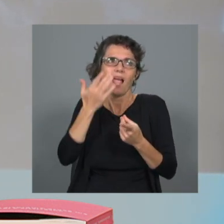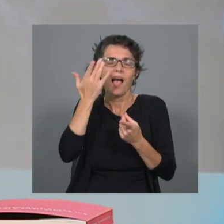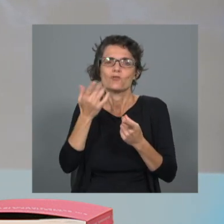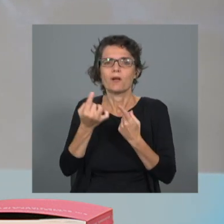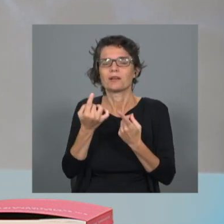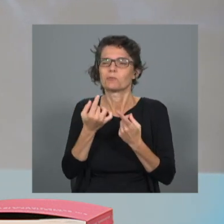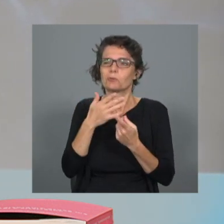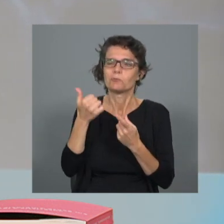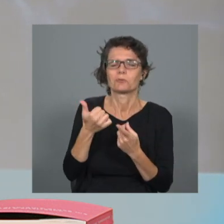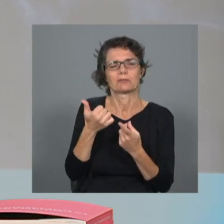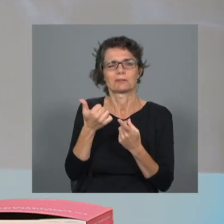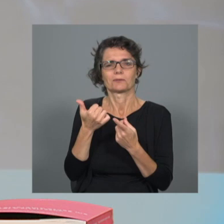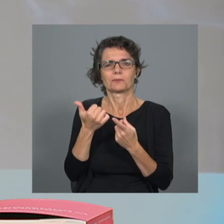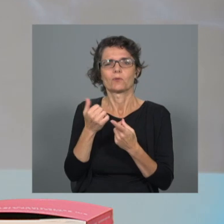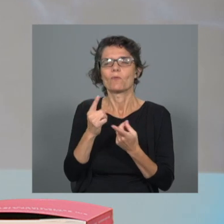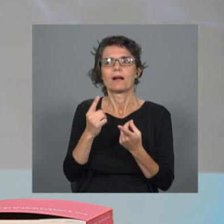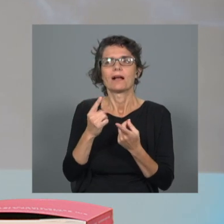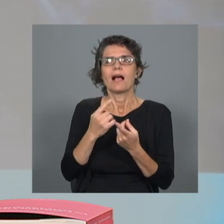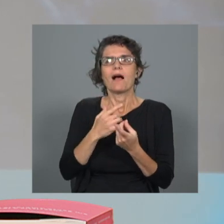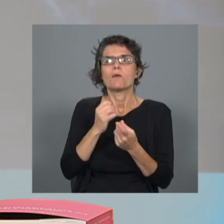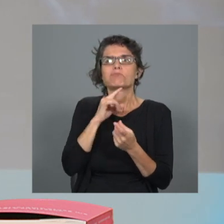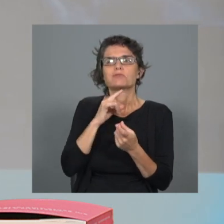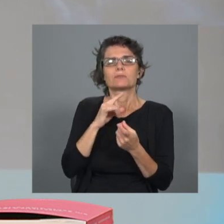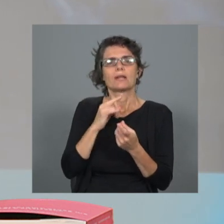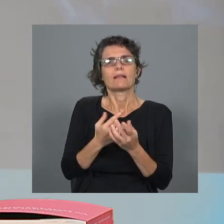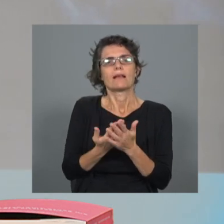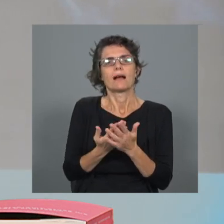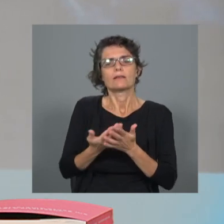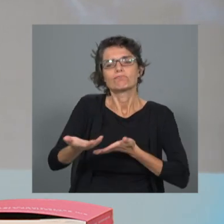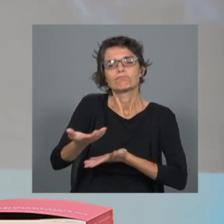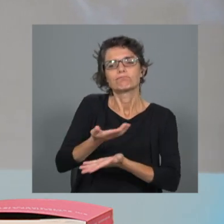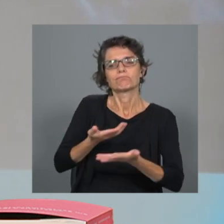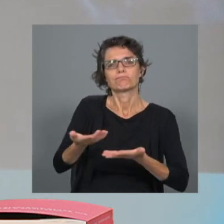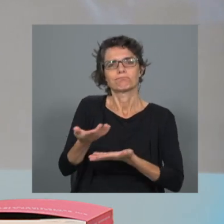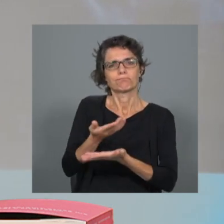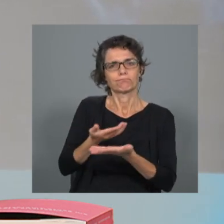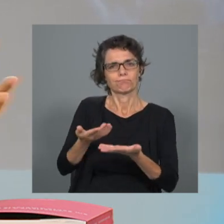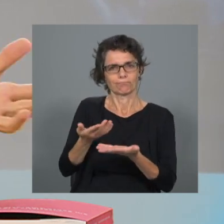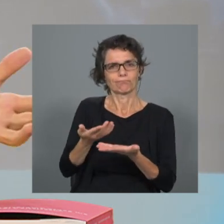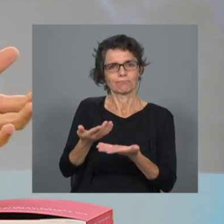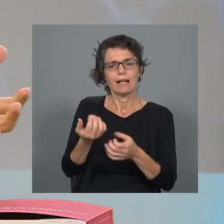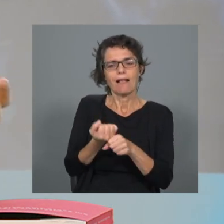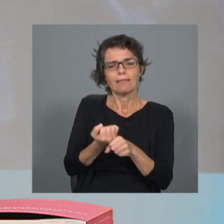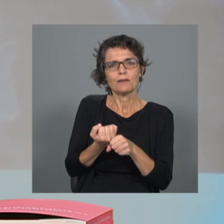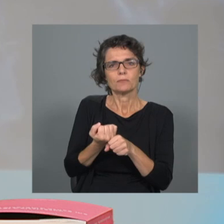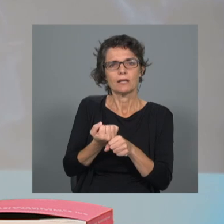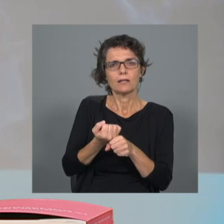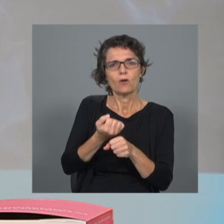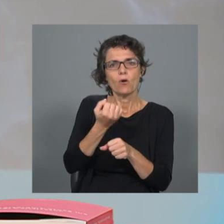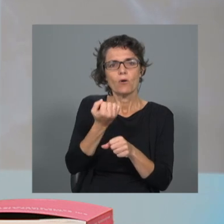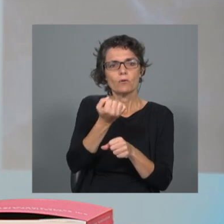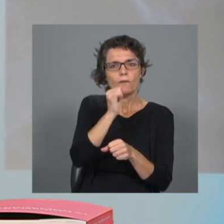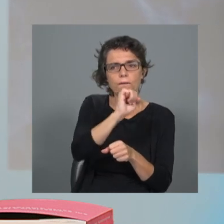poder partilhar de de algum trabalho que os meus colegas vão fazendo,